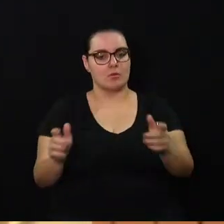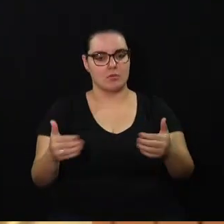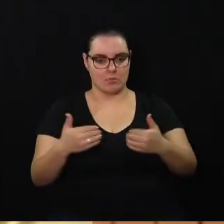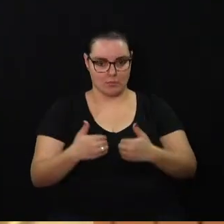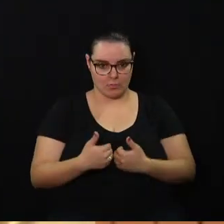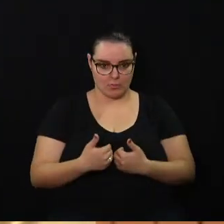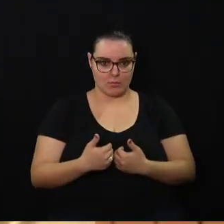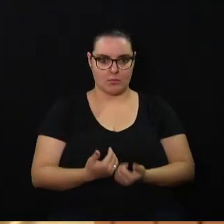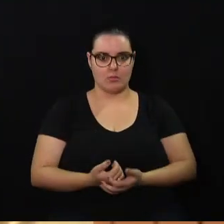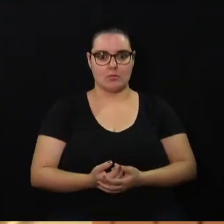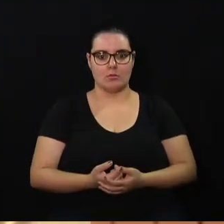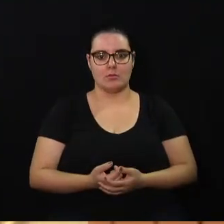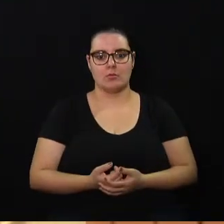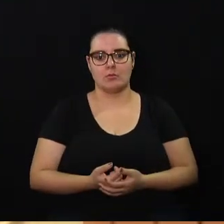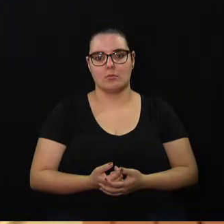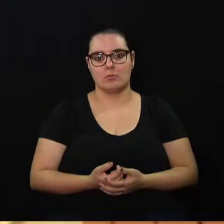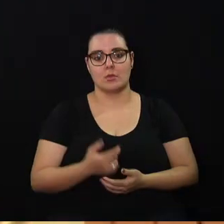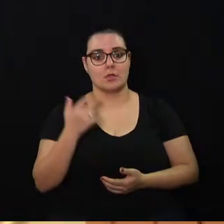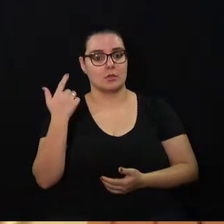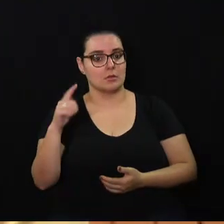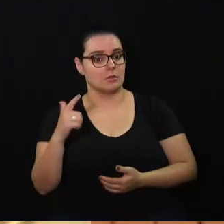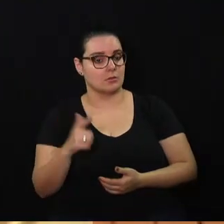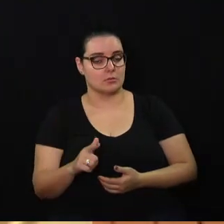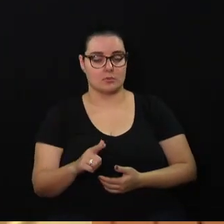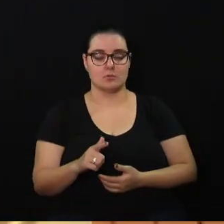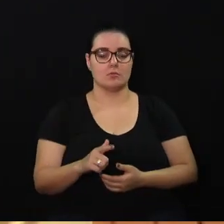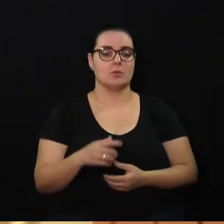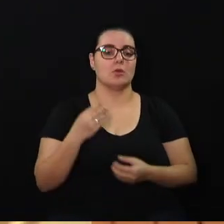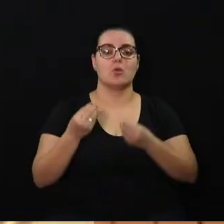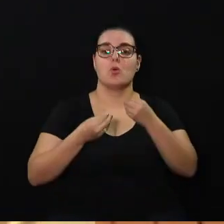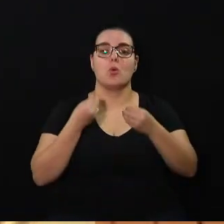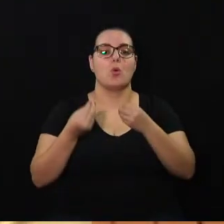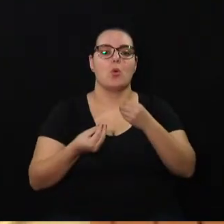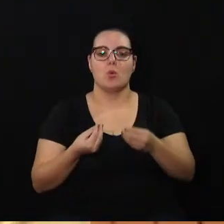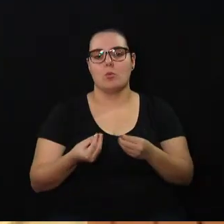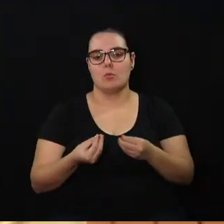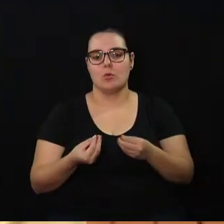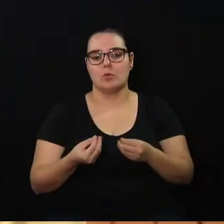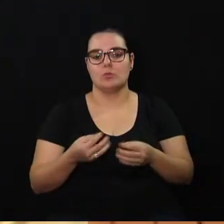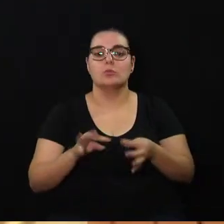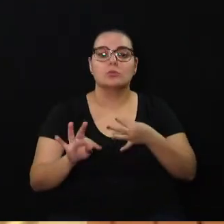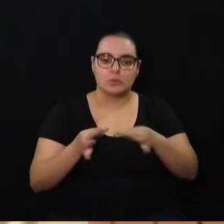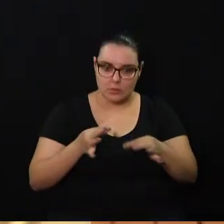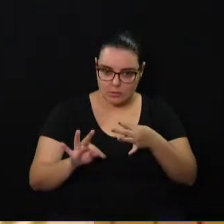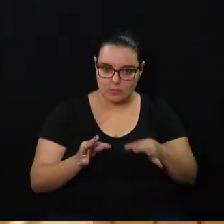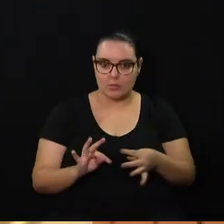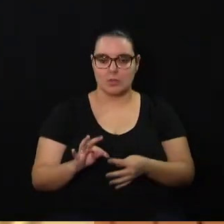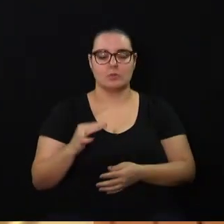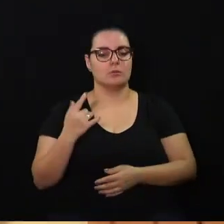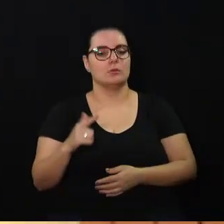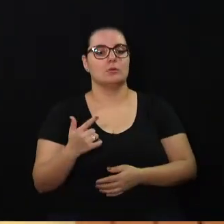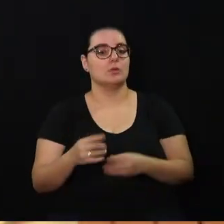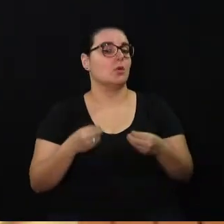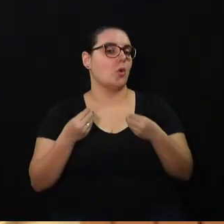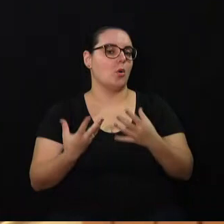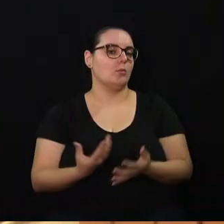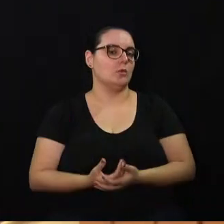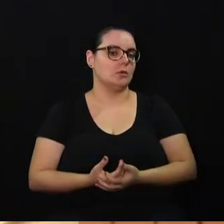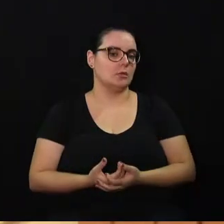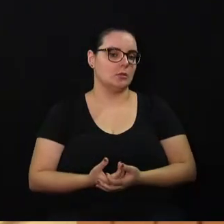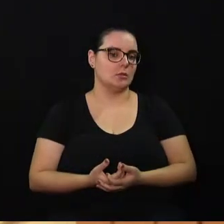aqueles que não têm a oportunidade de procurar esse tratamento não é porque nós sabemos que nem